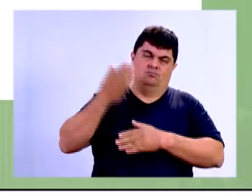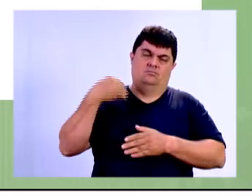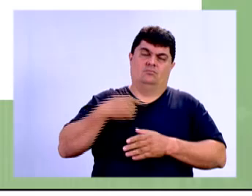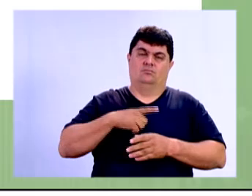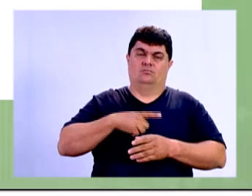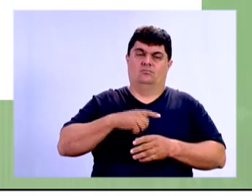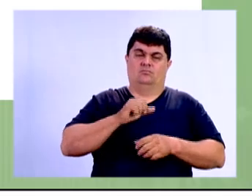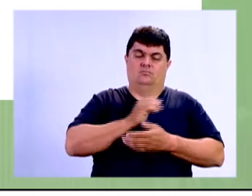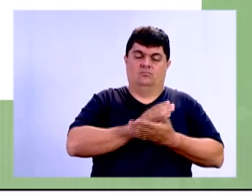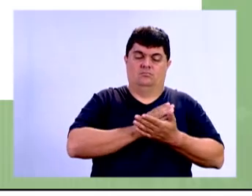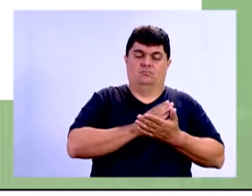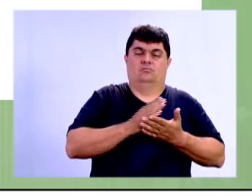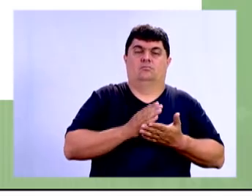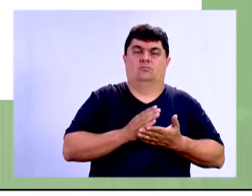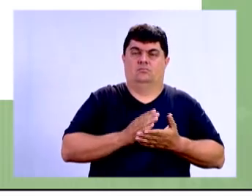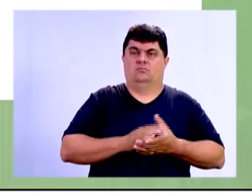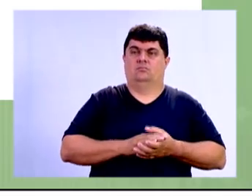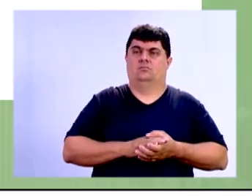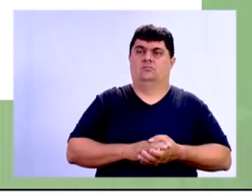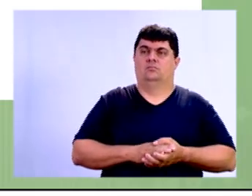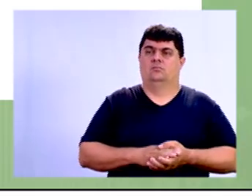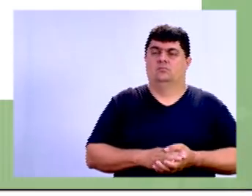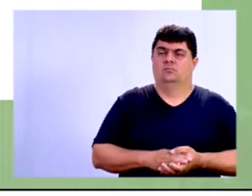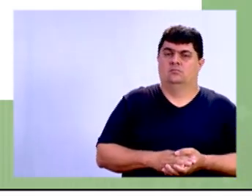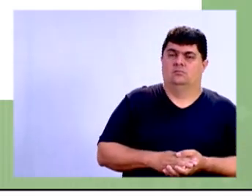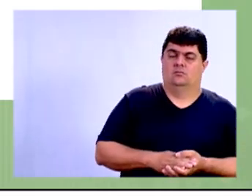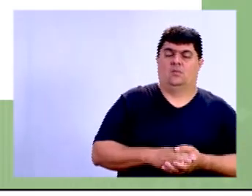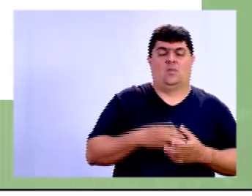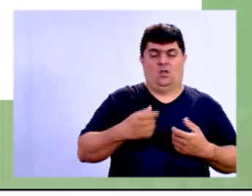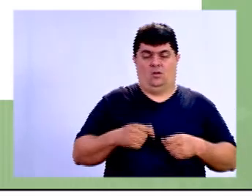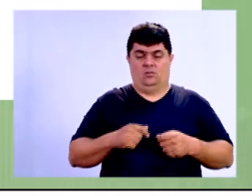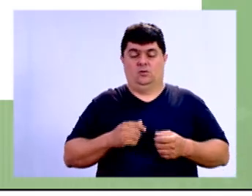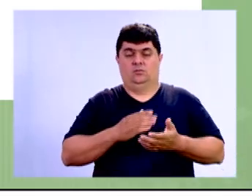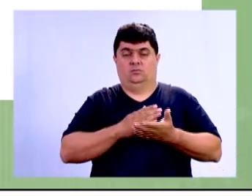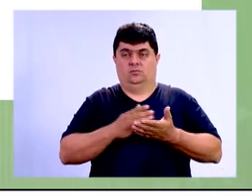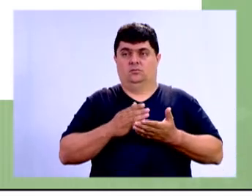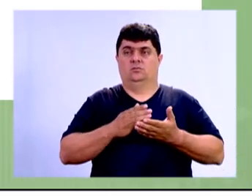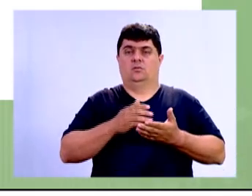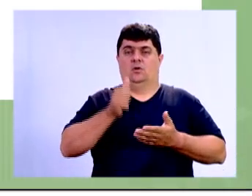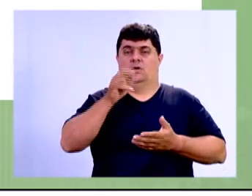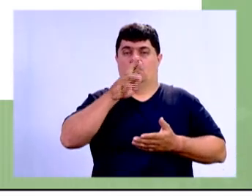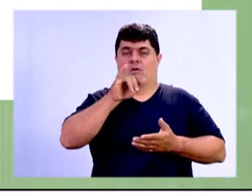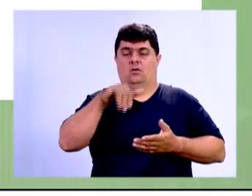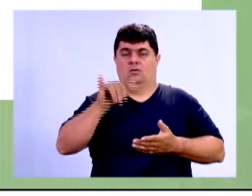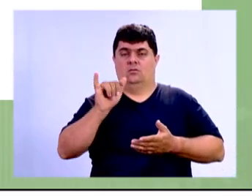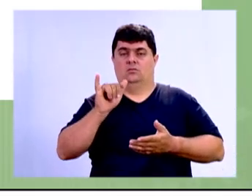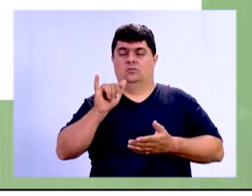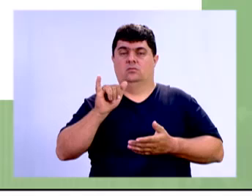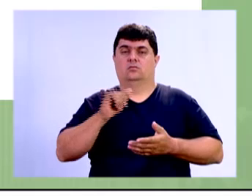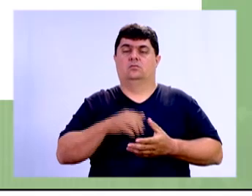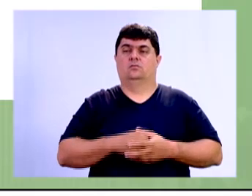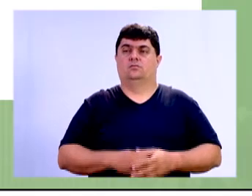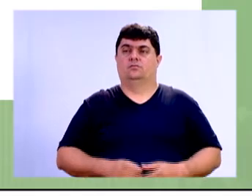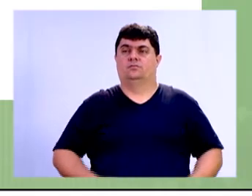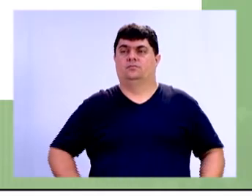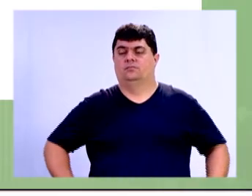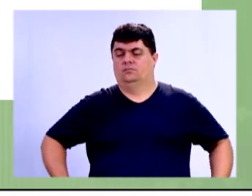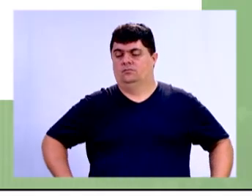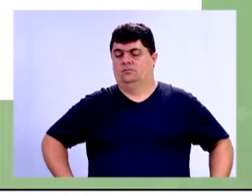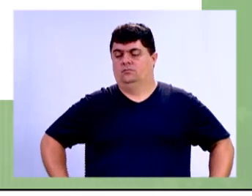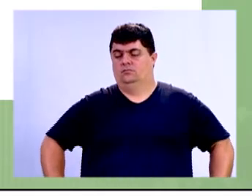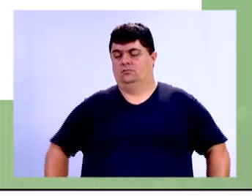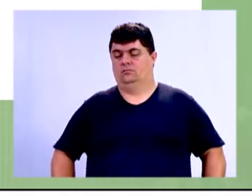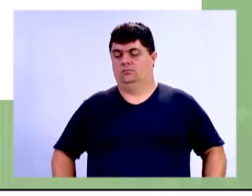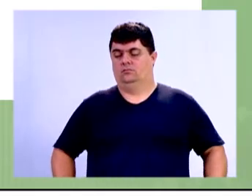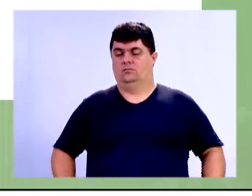o estado inicial em objetos, eu vou precisar instanciar o meu array list. Funcionários recebe o new array list, né? Para toda vez